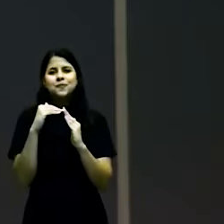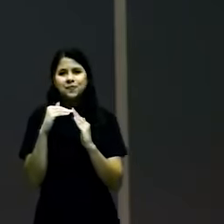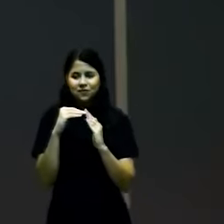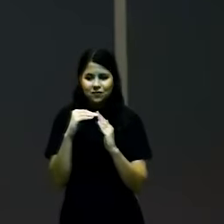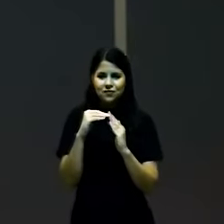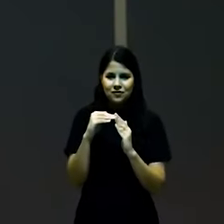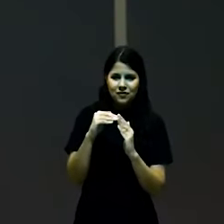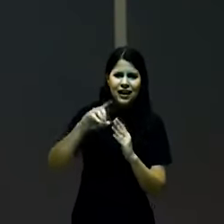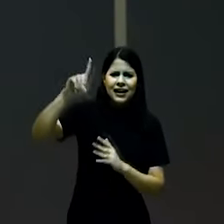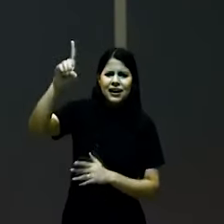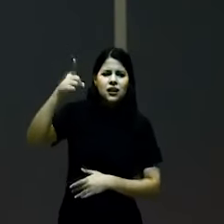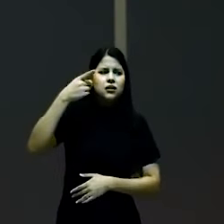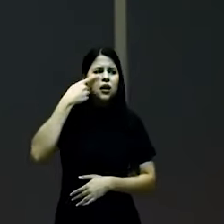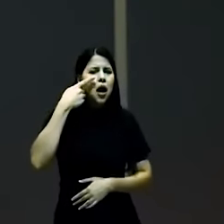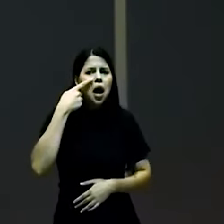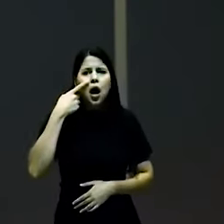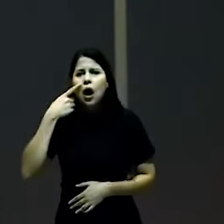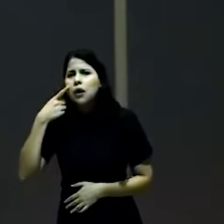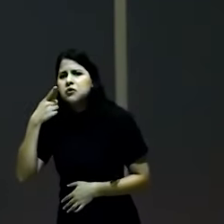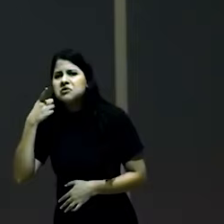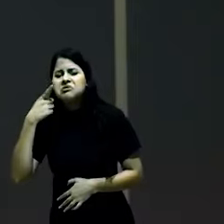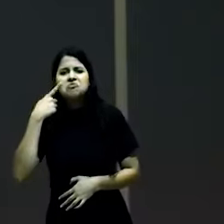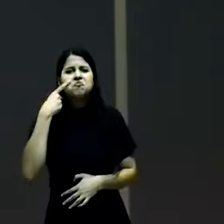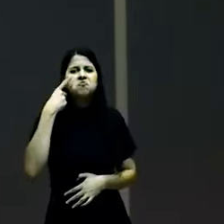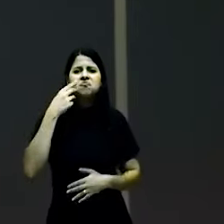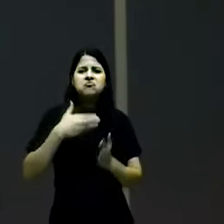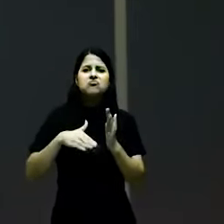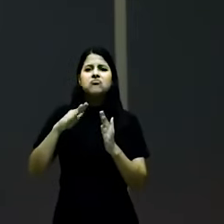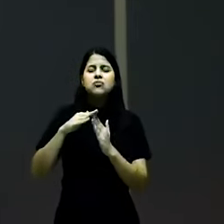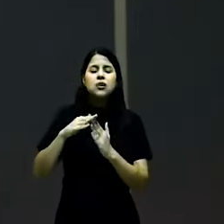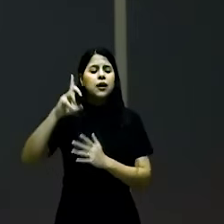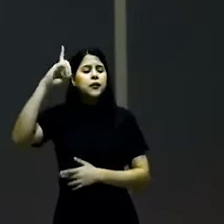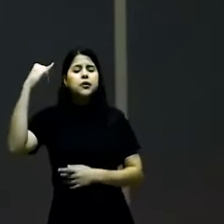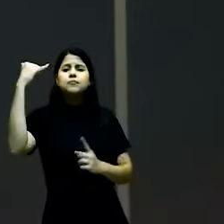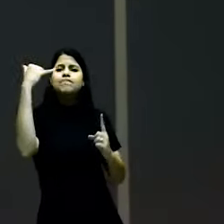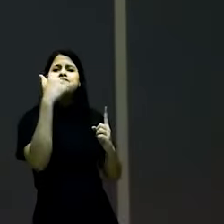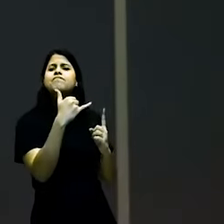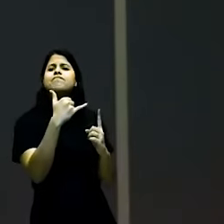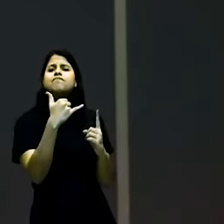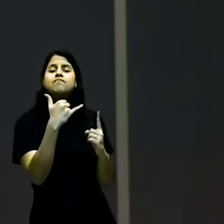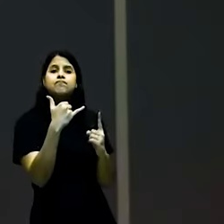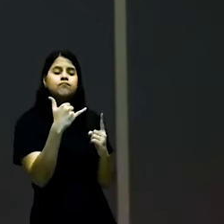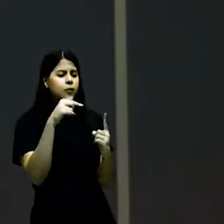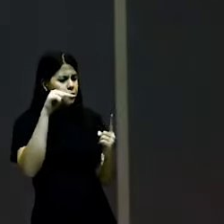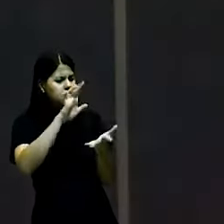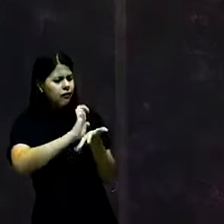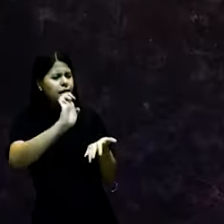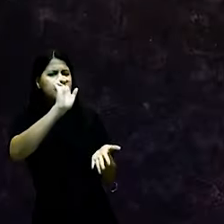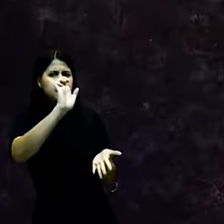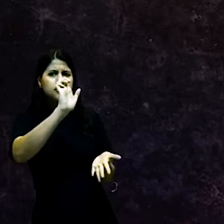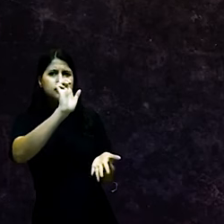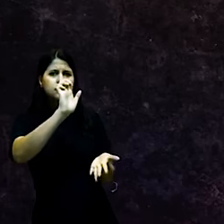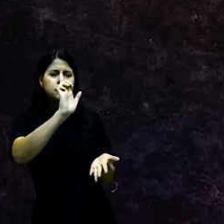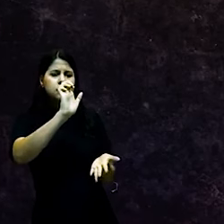E Deus observando Elias. E Deus diz a Elias o seguinte: Elias,